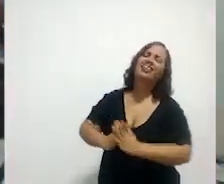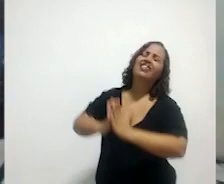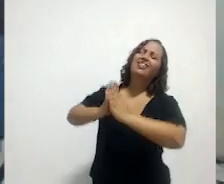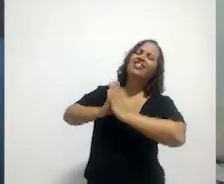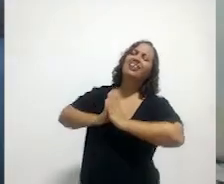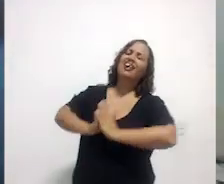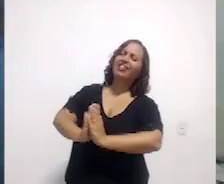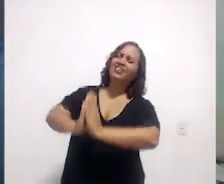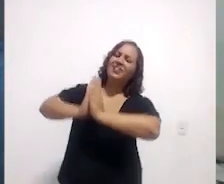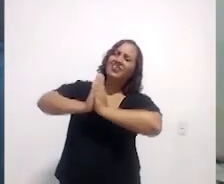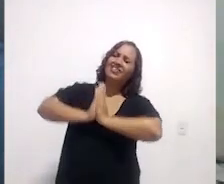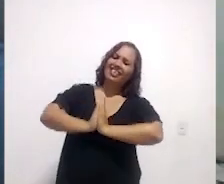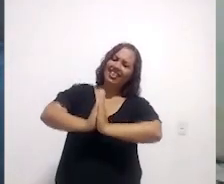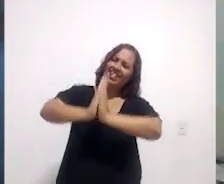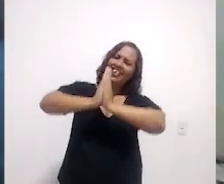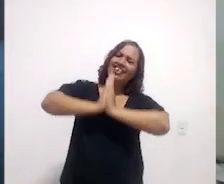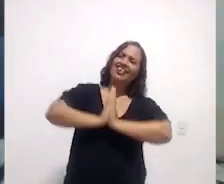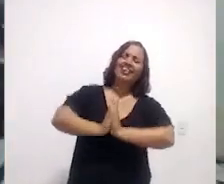adorarei